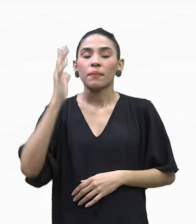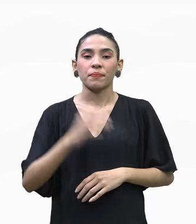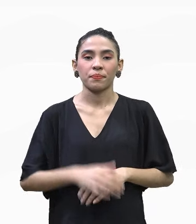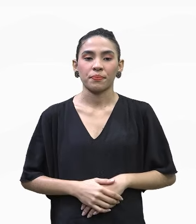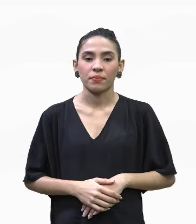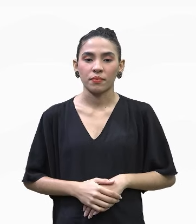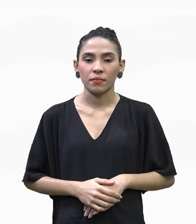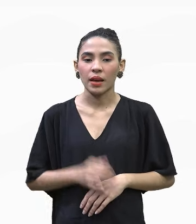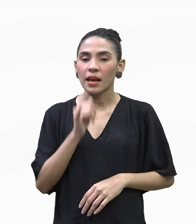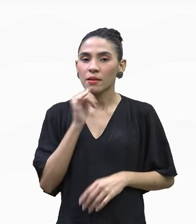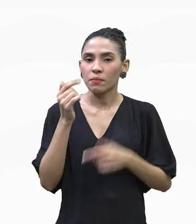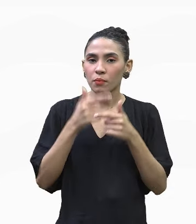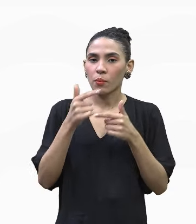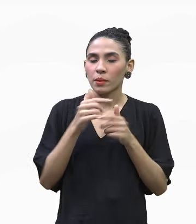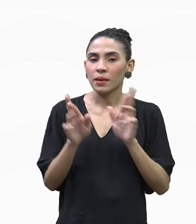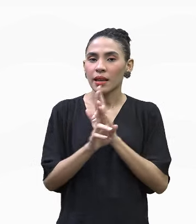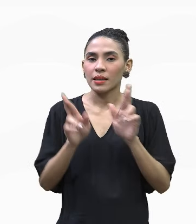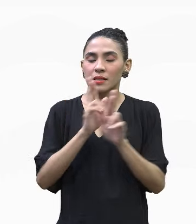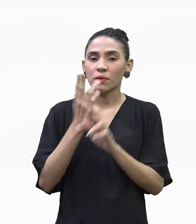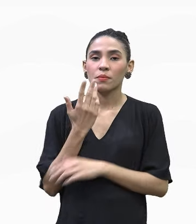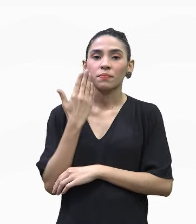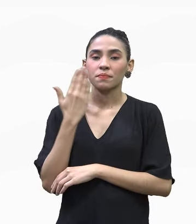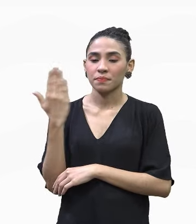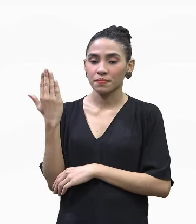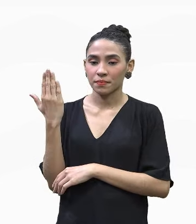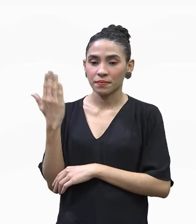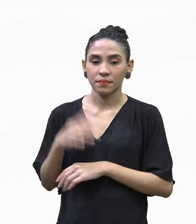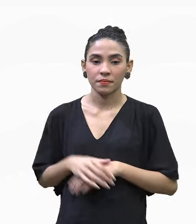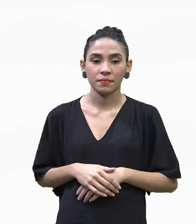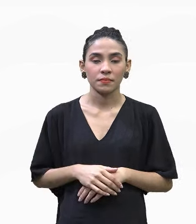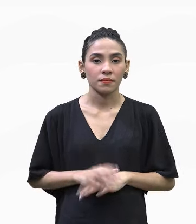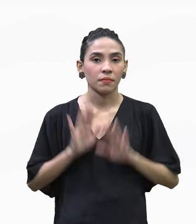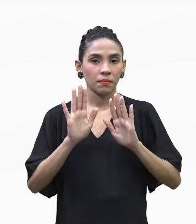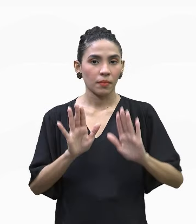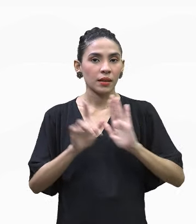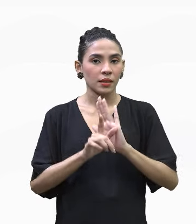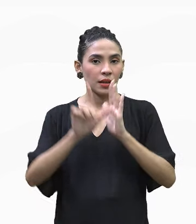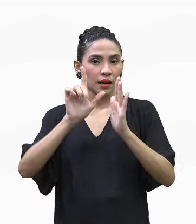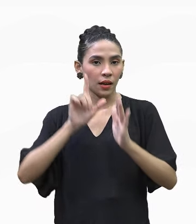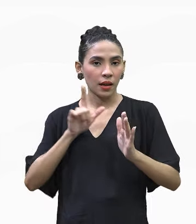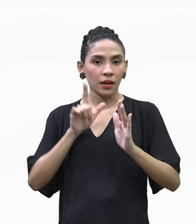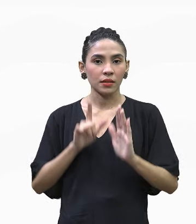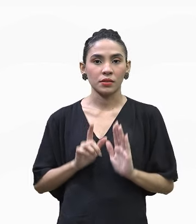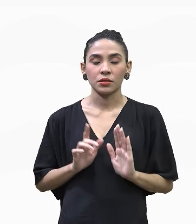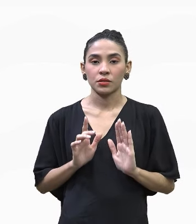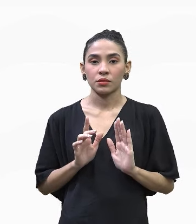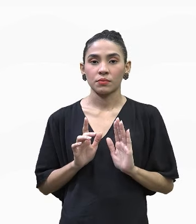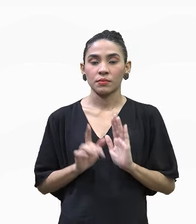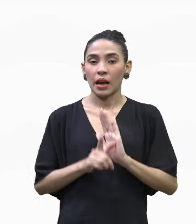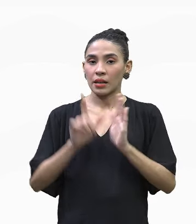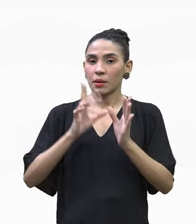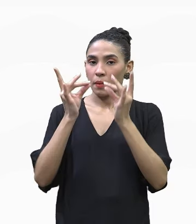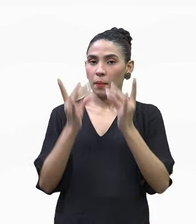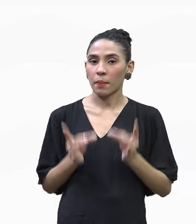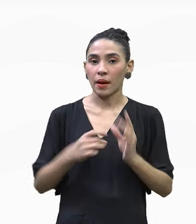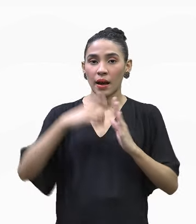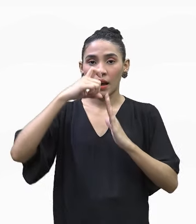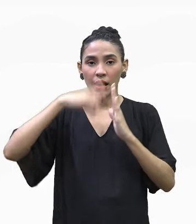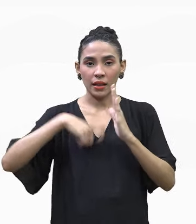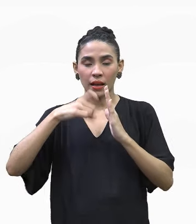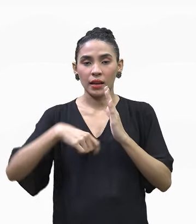situação problema com relação à taxa de des emprego vamos lá mas antes da gente passar para essa questão hipotética Professor a taxa de